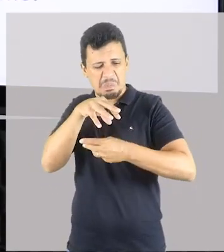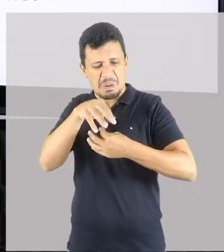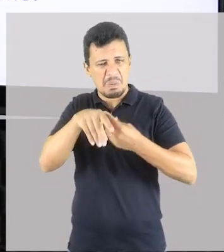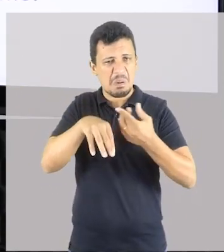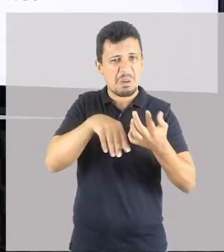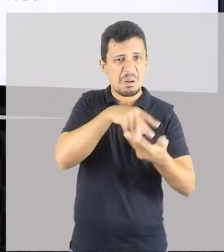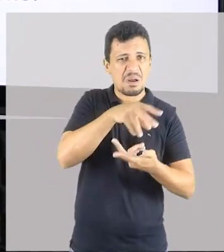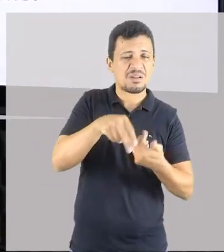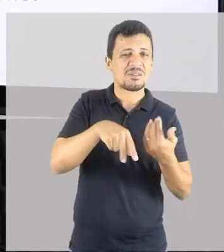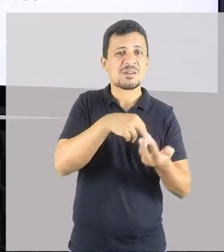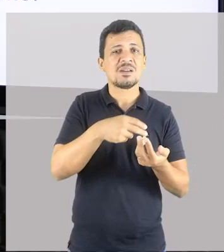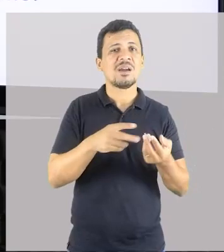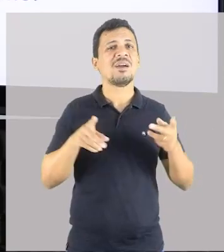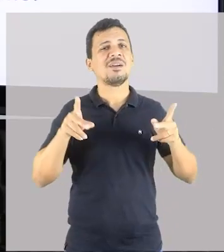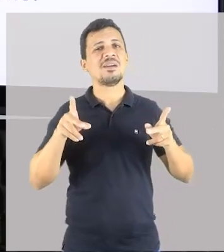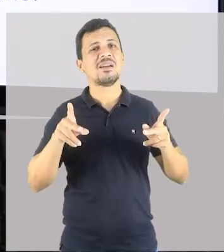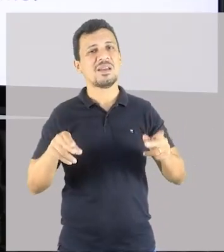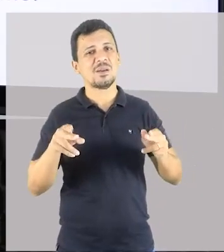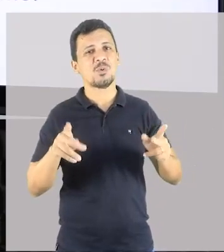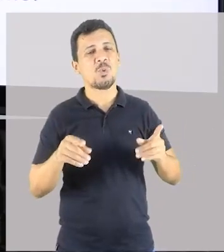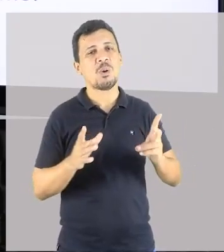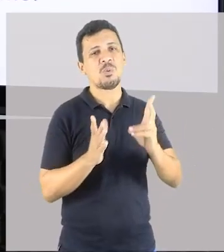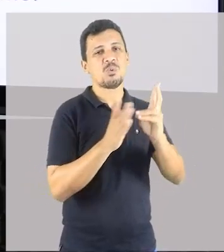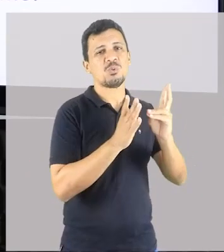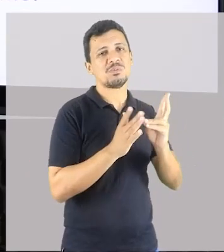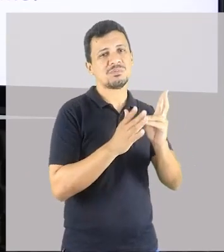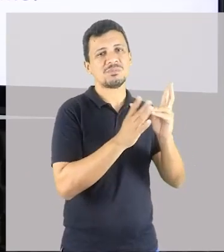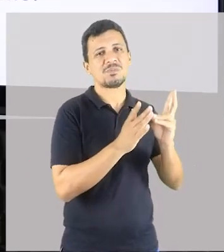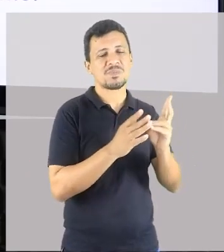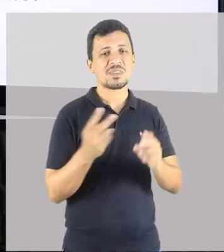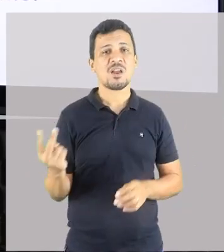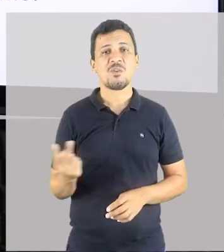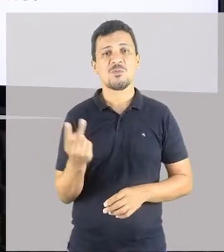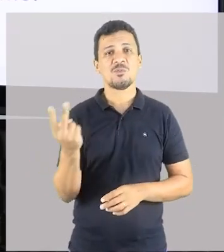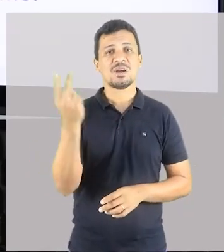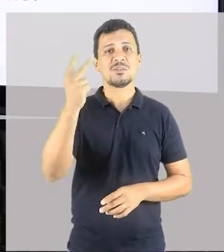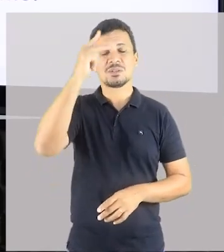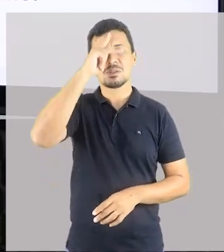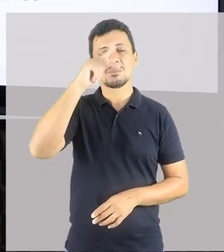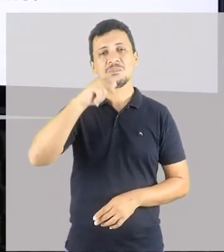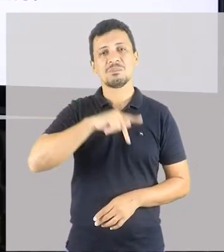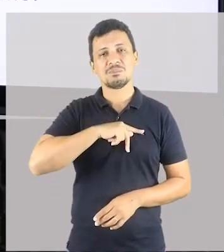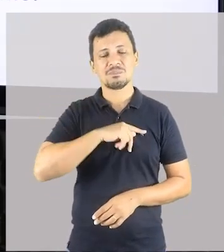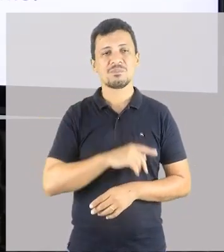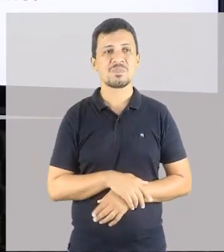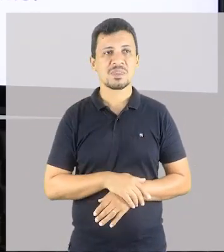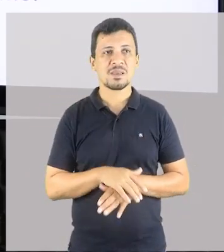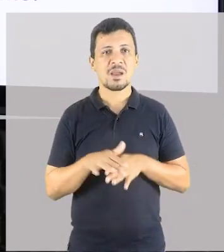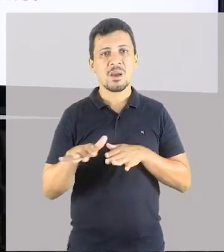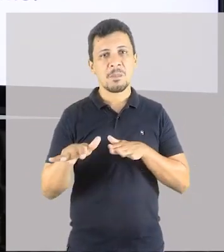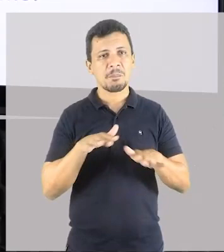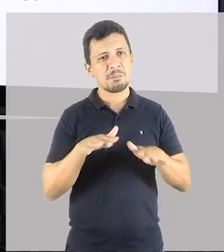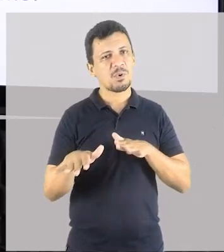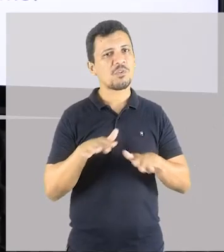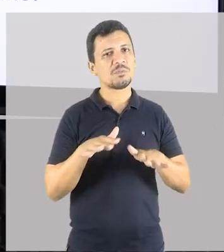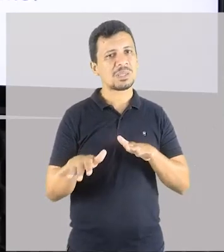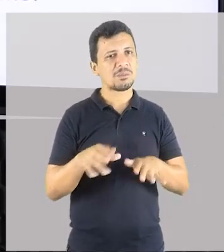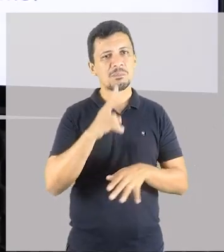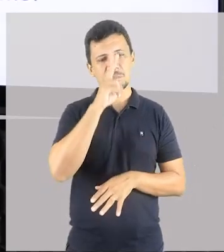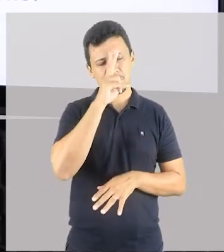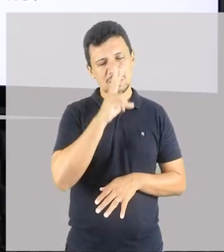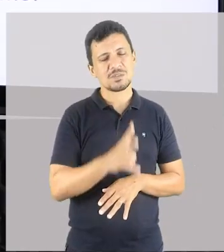índio devora o inimigo. Tá? E o que vai ser valorizado é só o que é nosso. Então, esse foi um dos movimentos mais